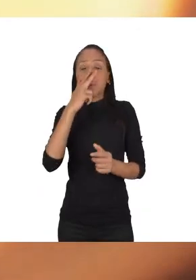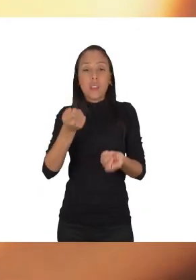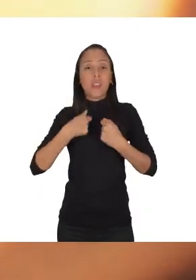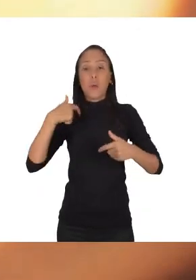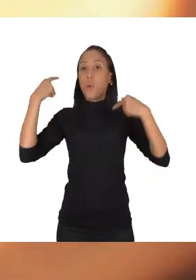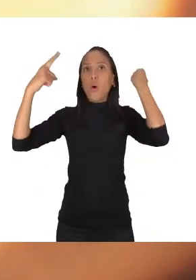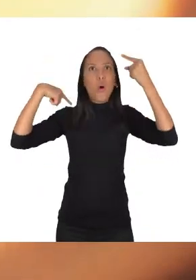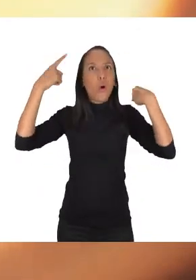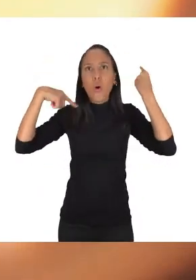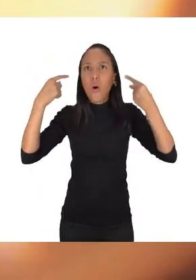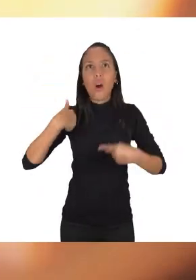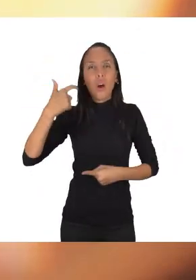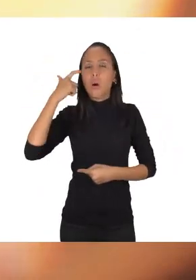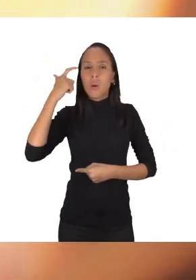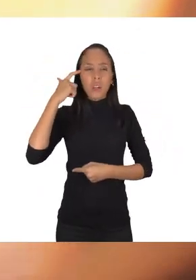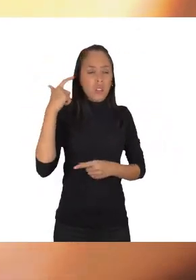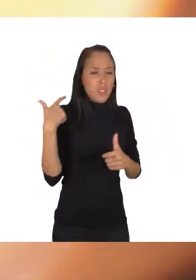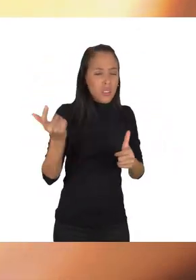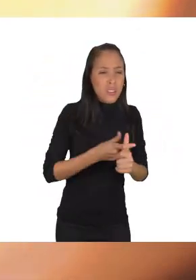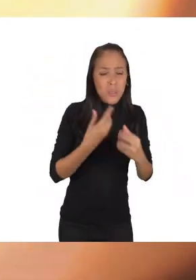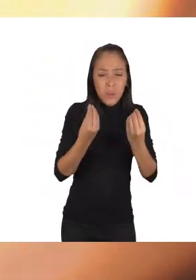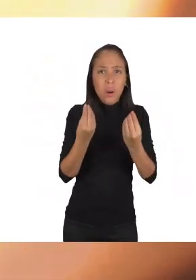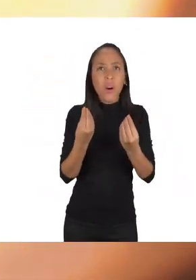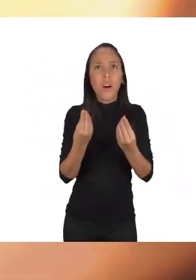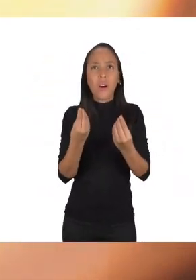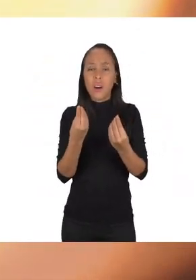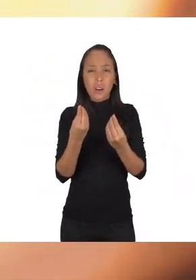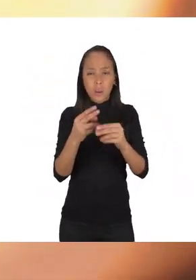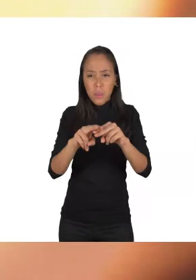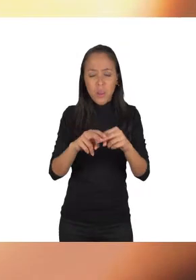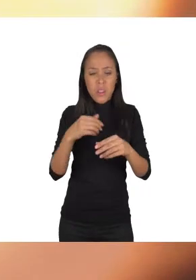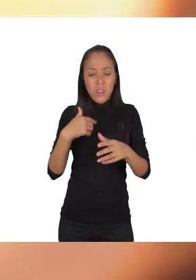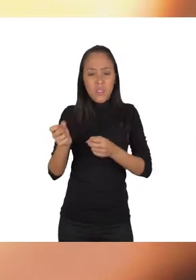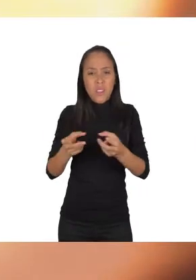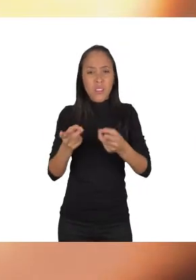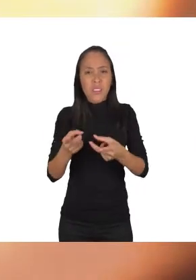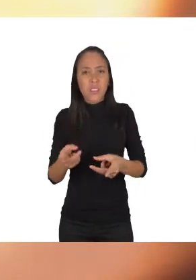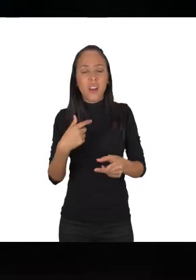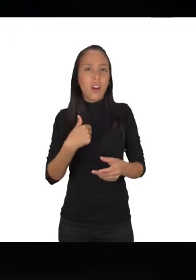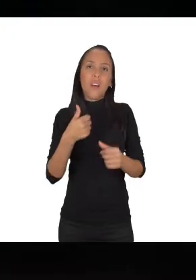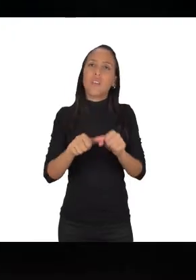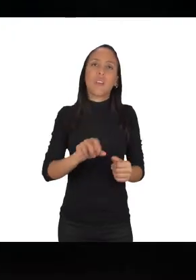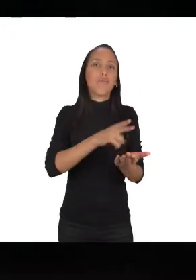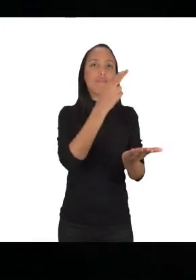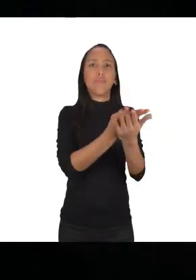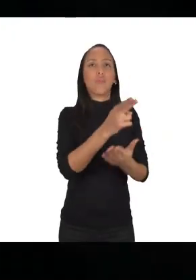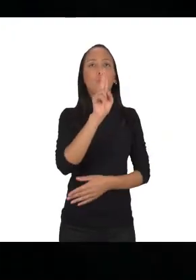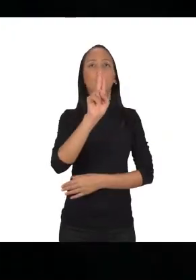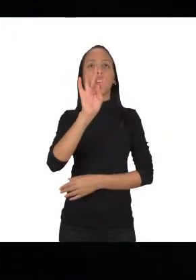sabe. Pensando nessa dívida, que eu fui para cá tomar veneno, tomei veneno e internado no UTI.